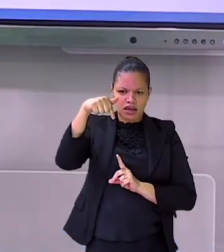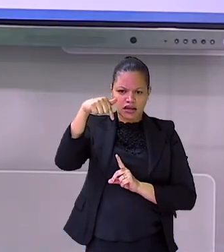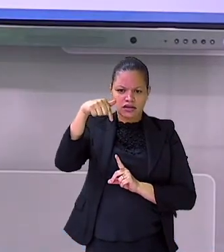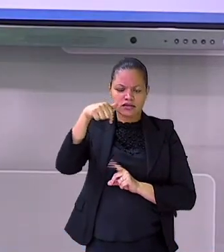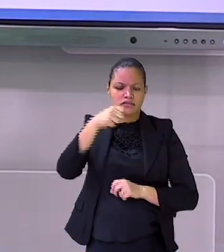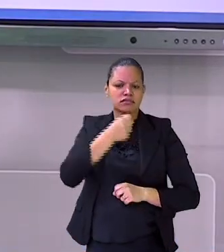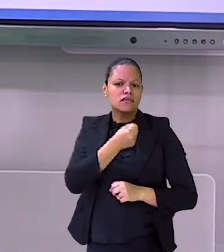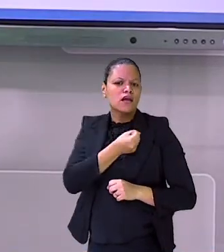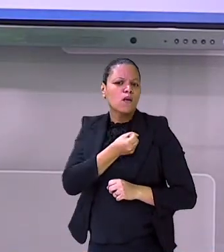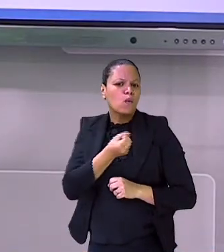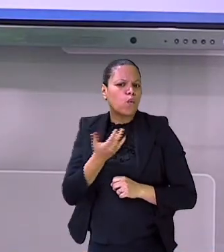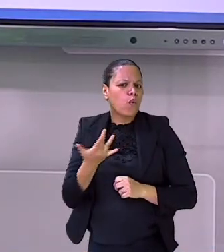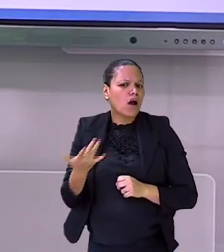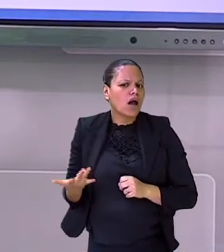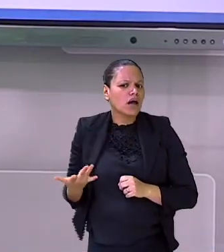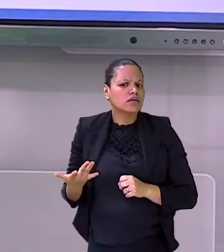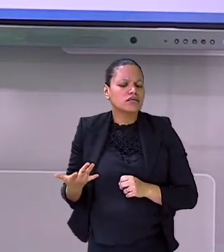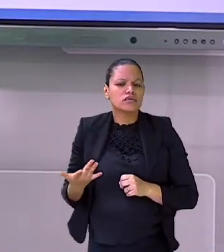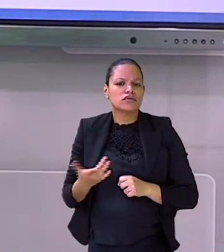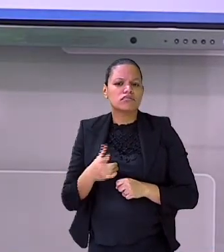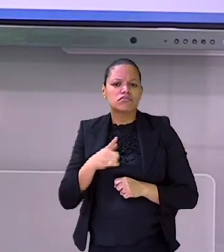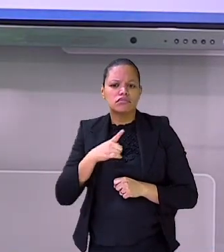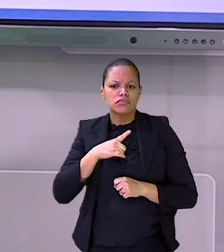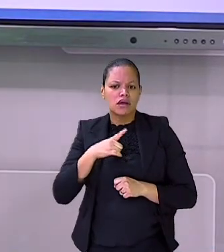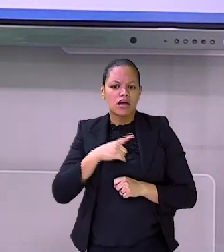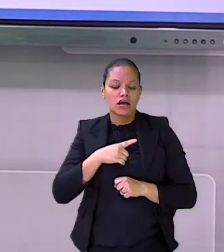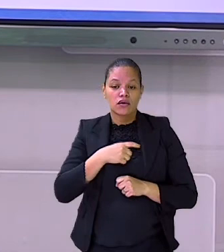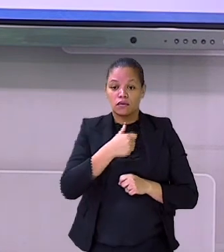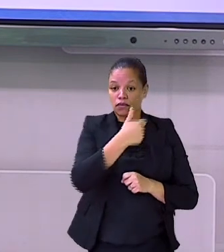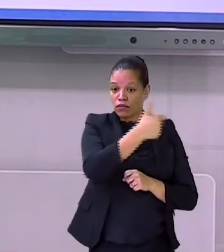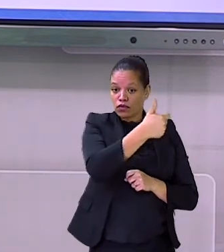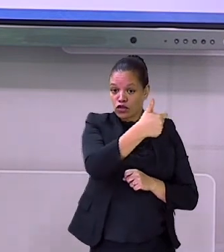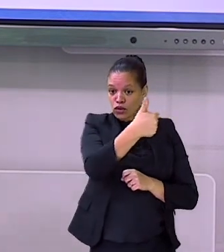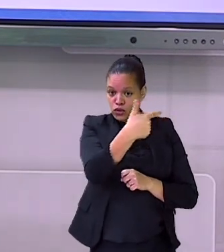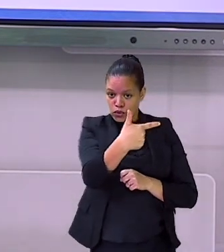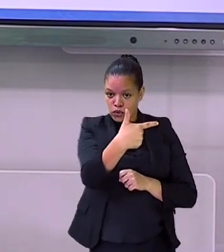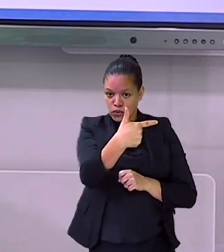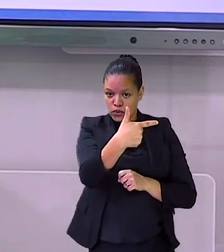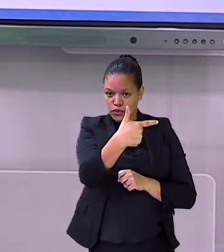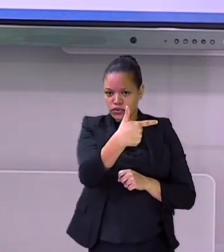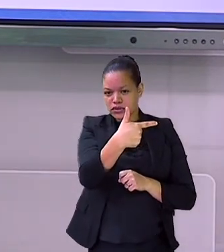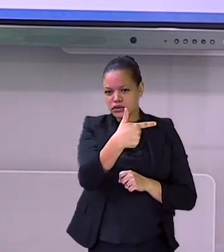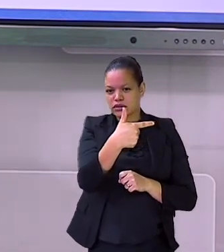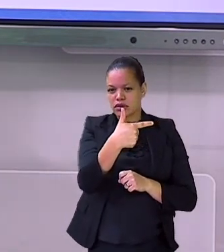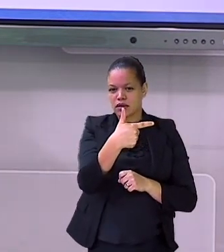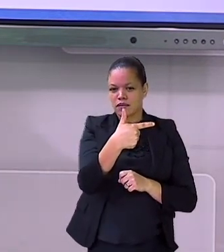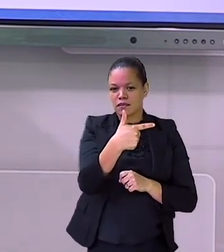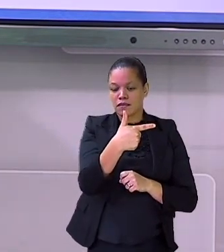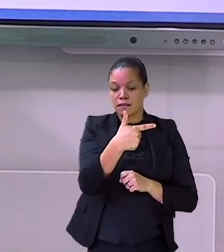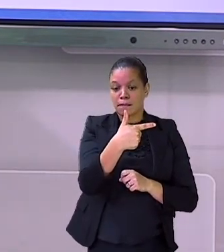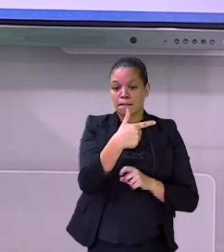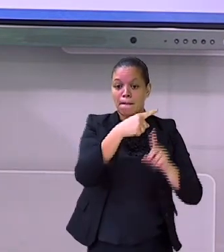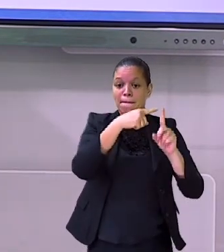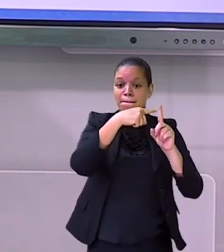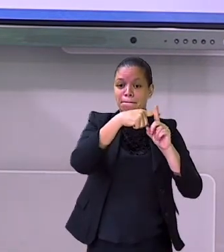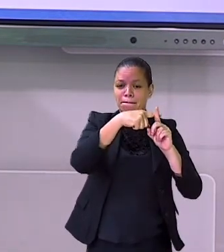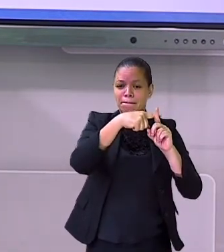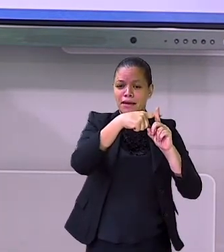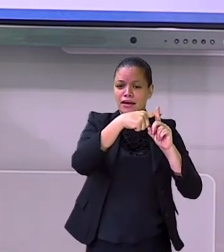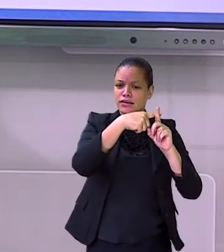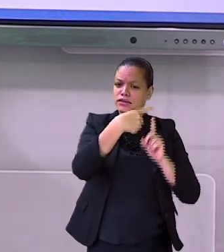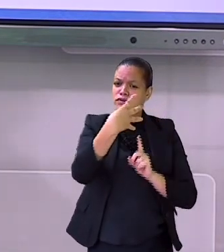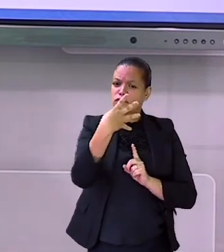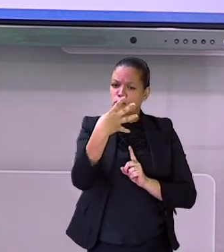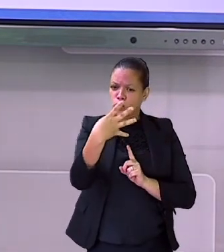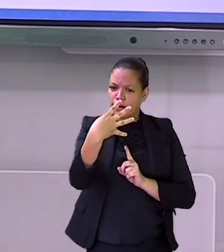7, 8, 9, 10, 11, 12. Então, eu tenho 12. 12 mais